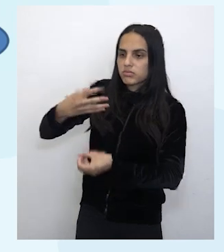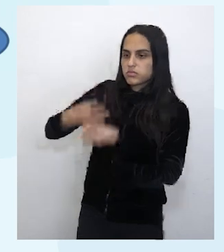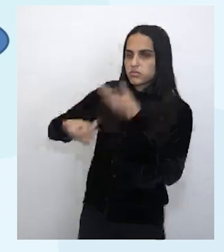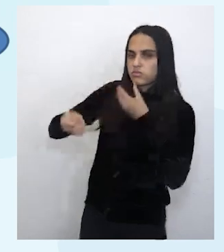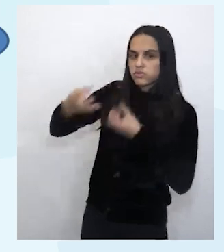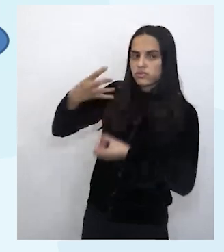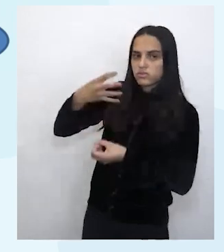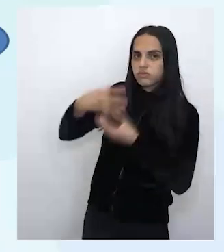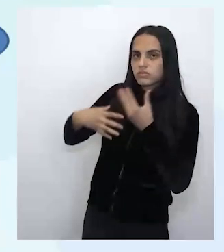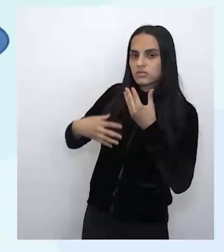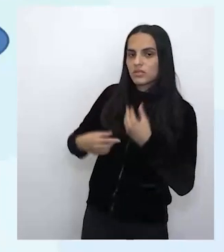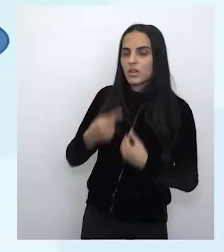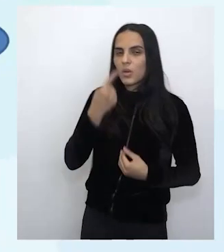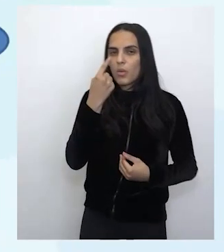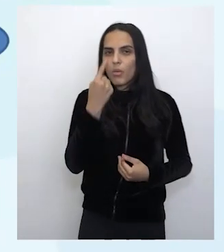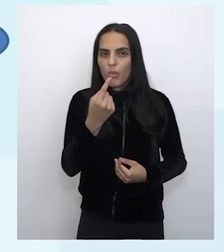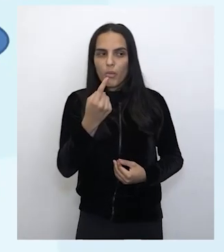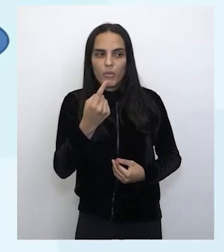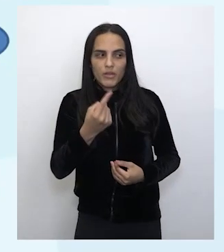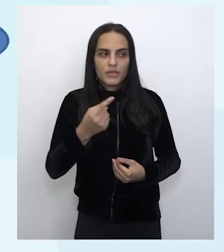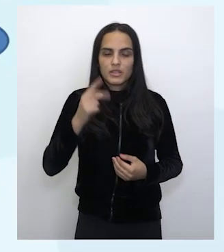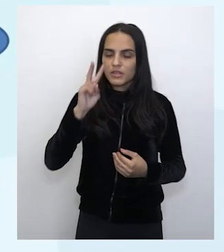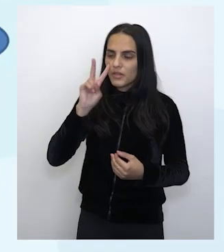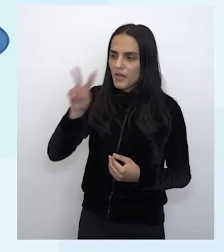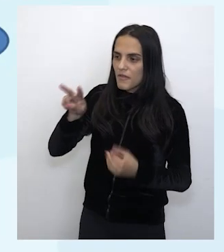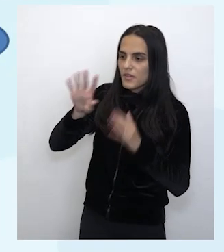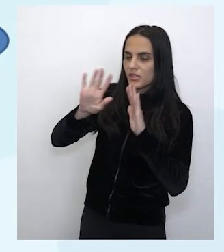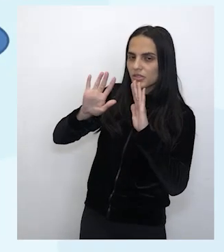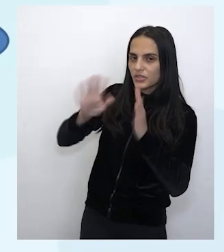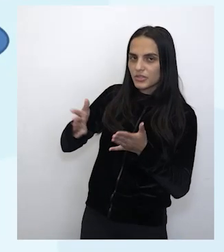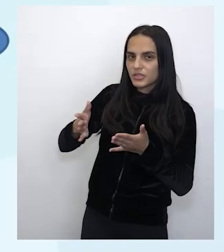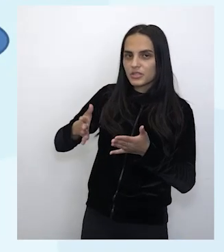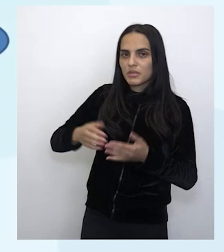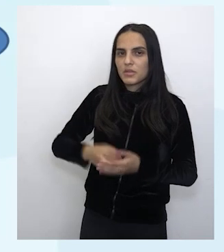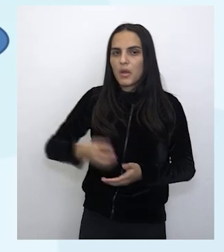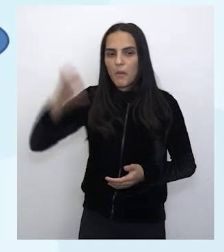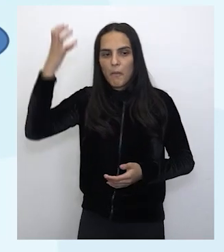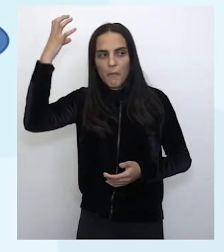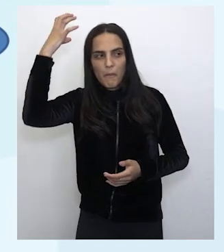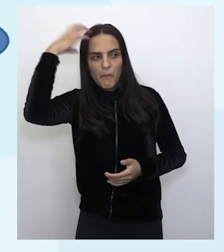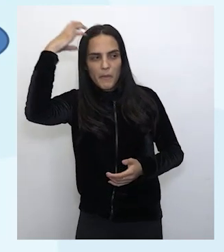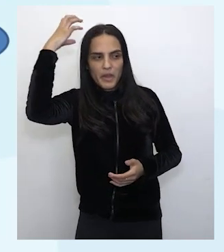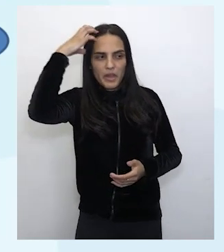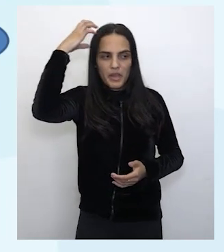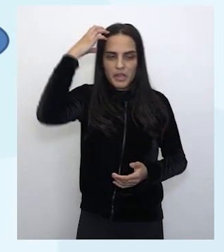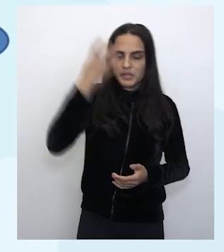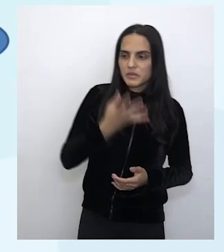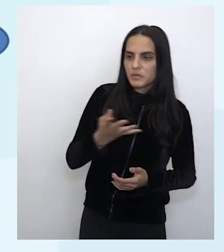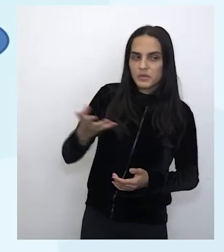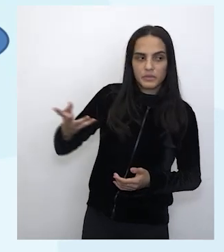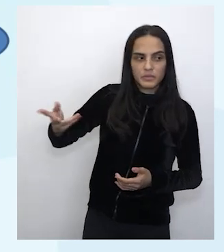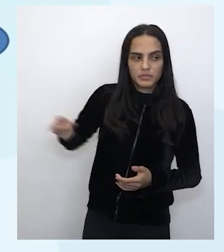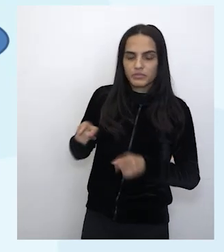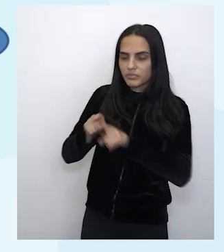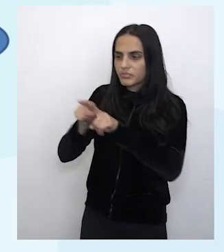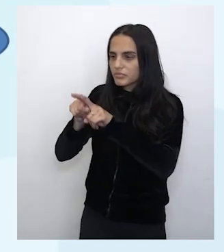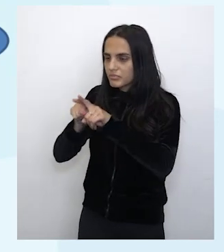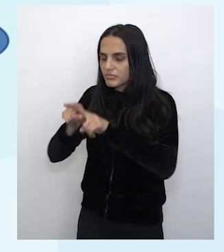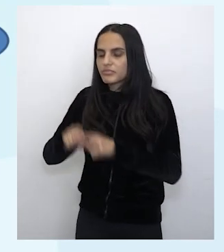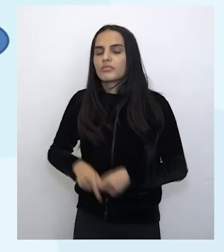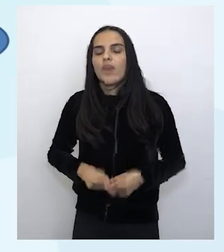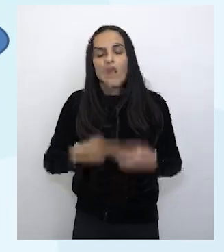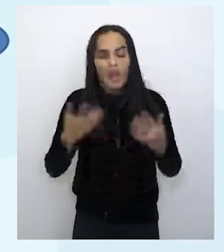uma vez foi vil? Ó príncipes, meus irmãos!